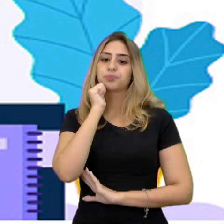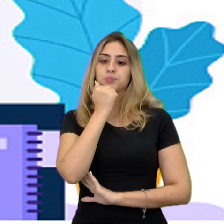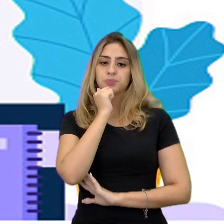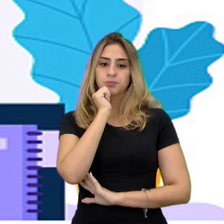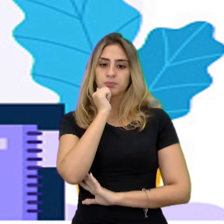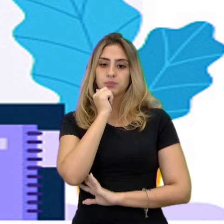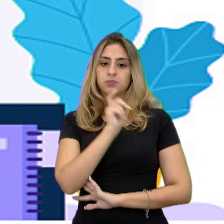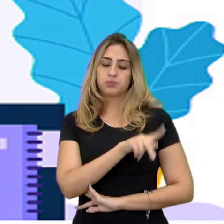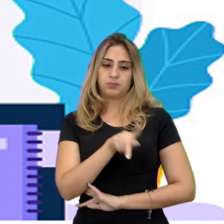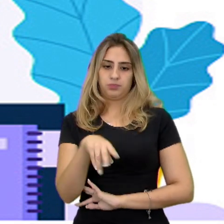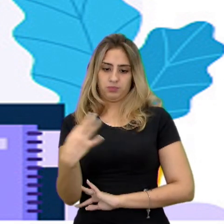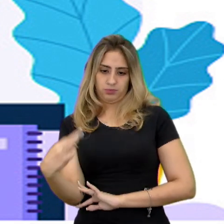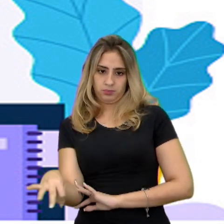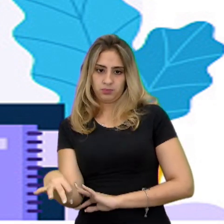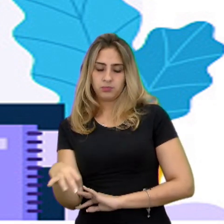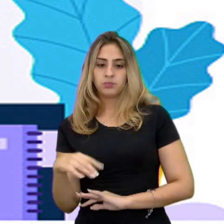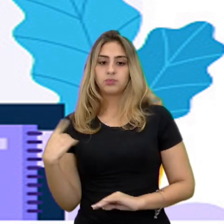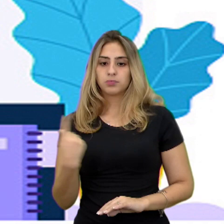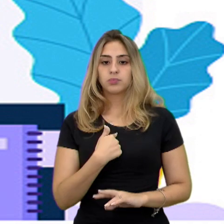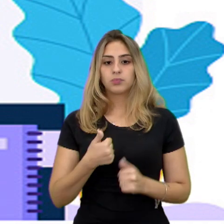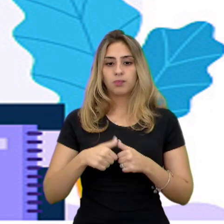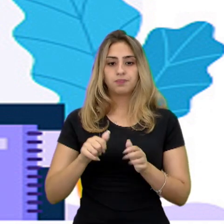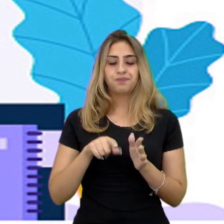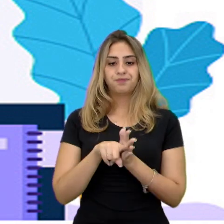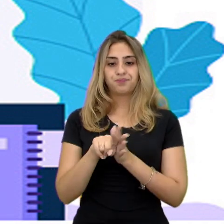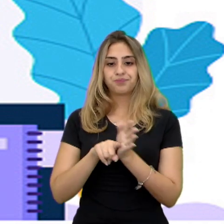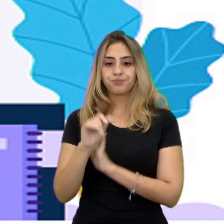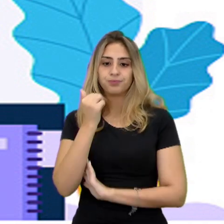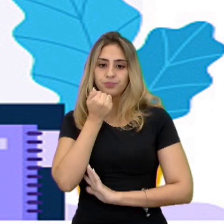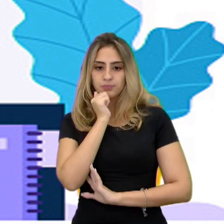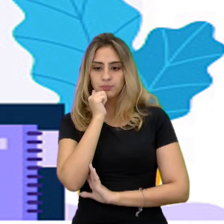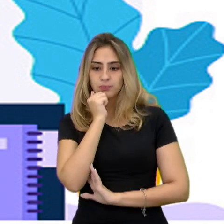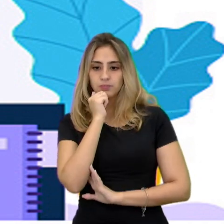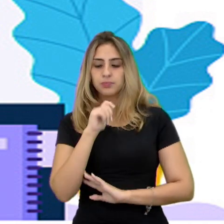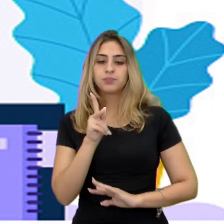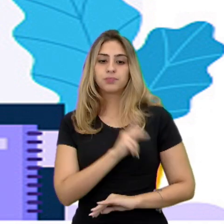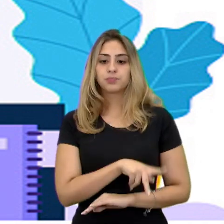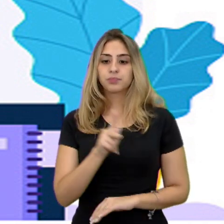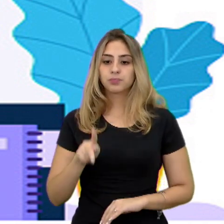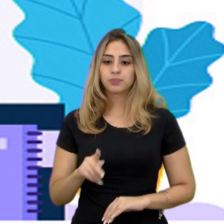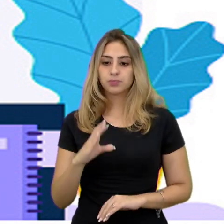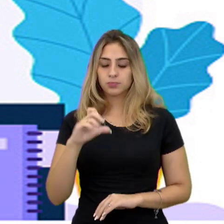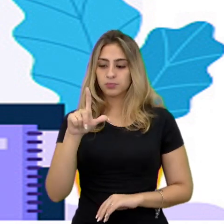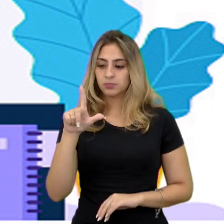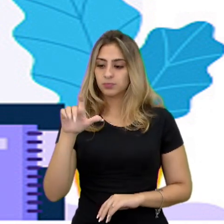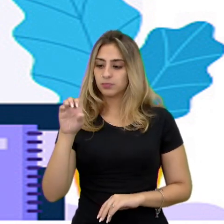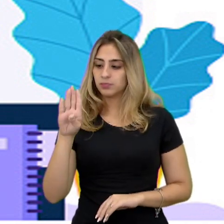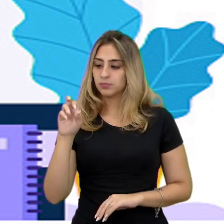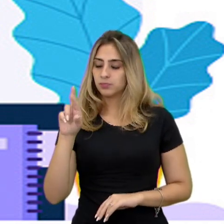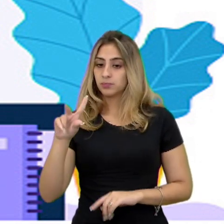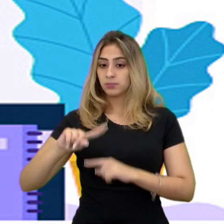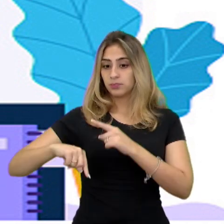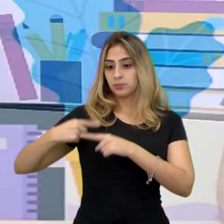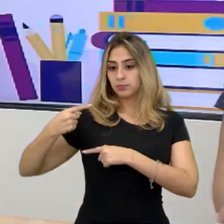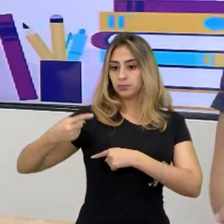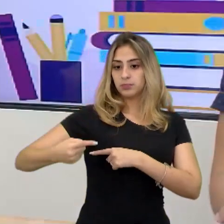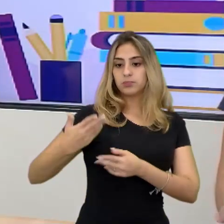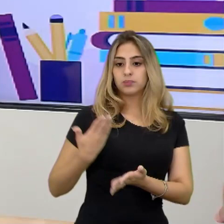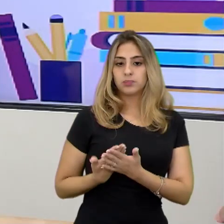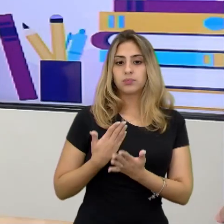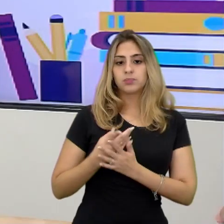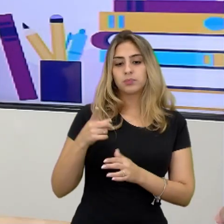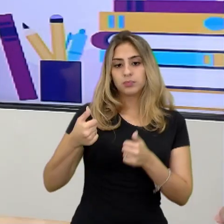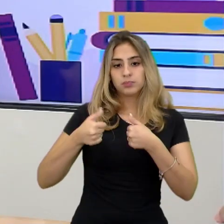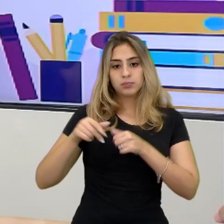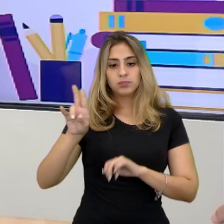né, professor Kleber? Isso. Estamos na atividade de investigação científica. O professor Kleber já está avisando que na próxima aula ele